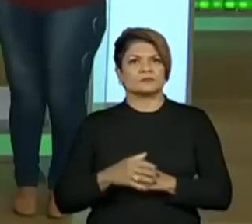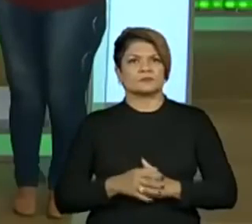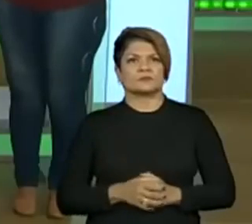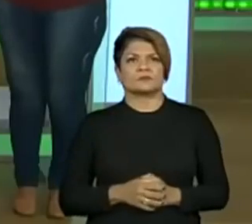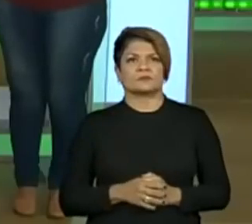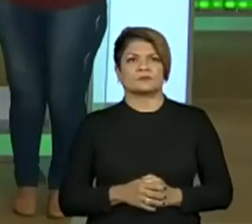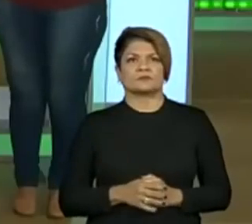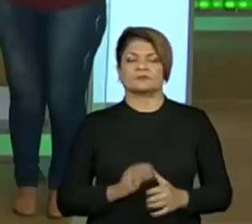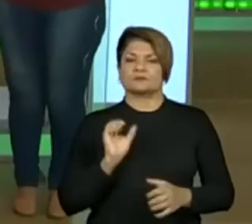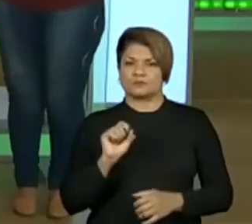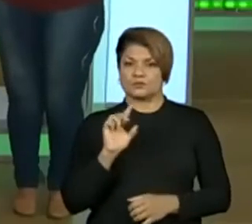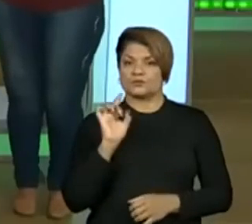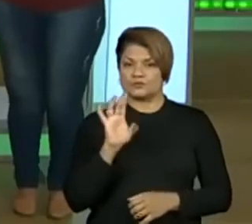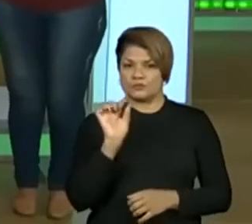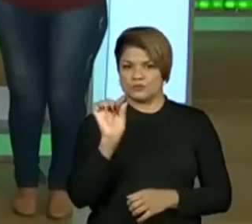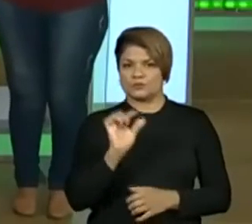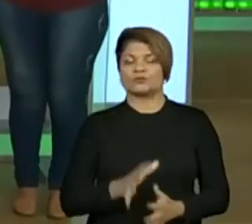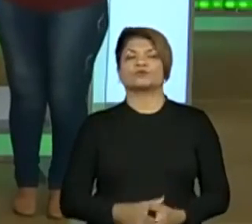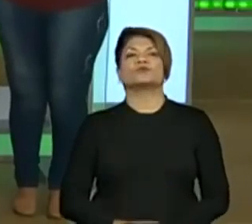Só um minutinho.